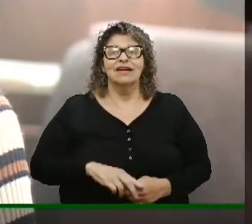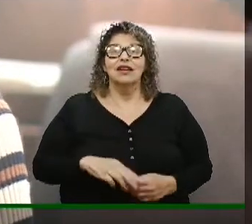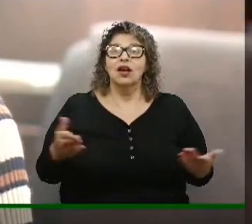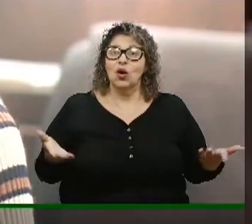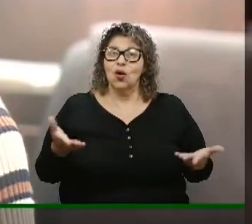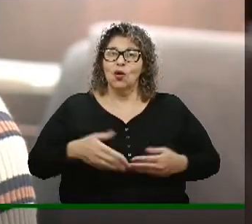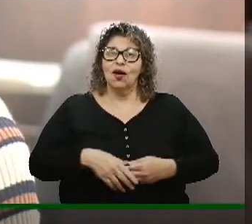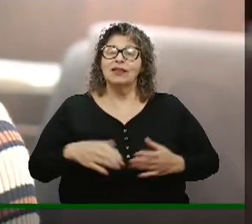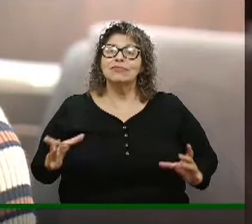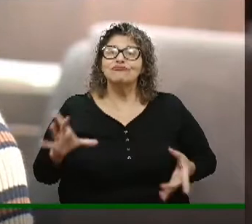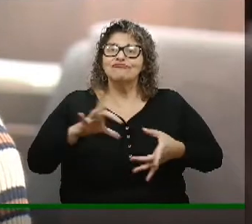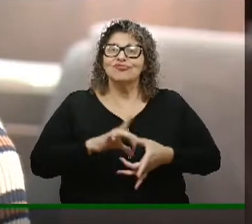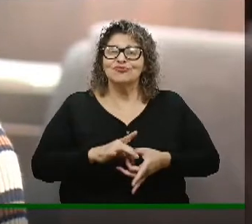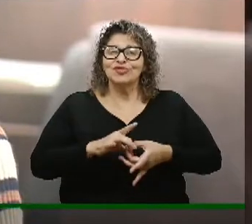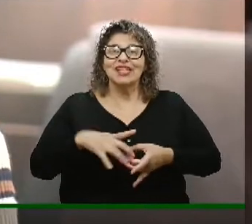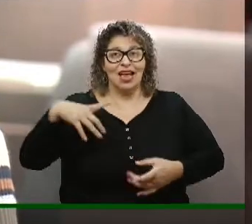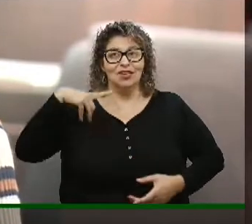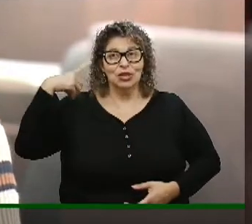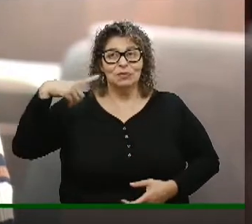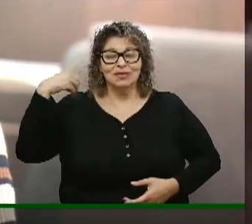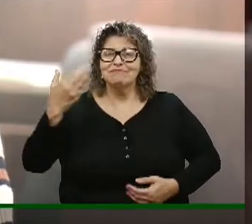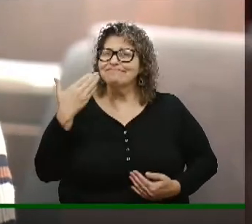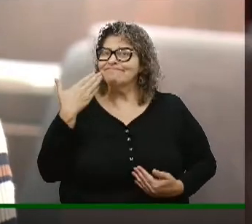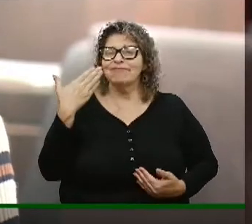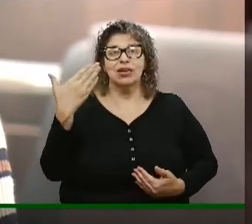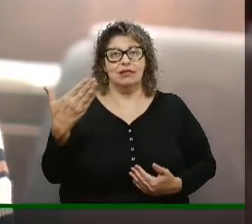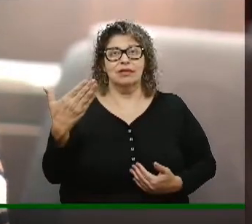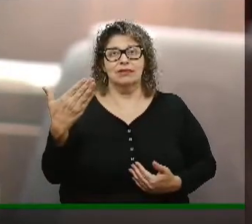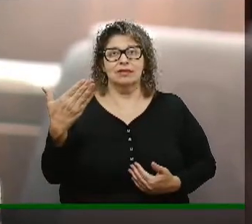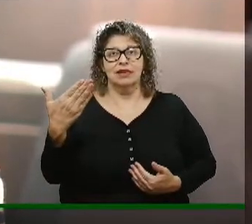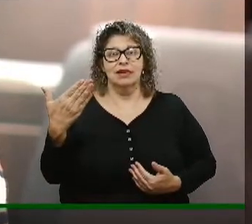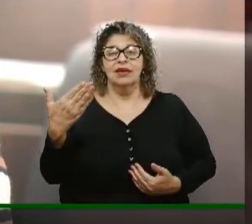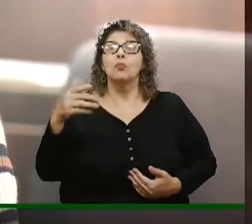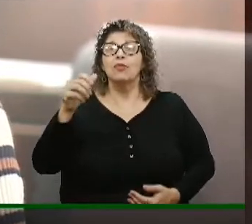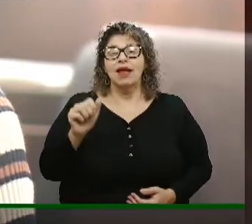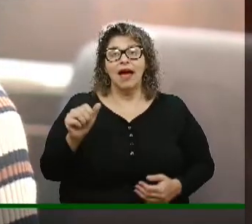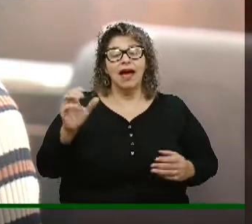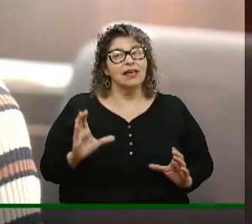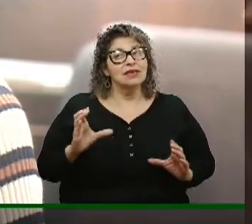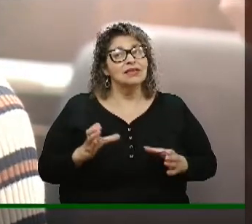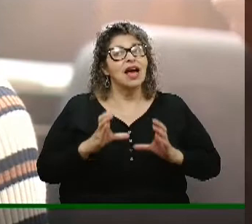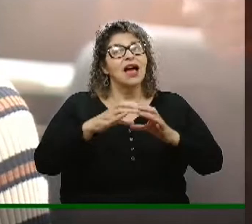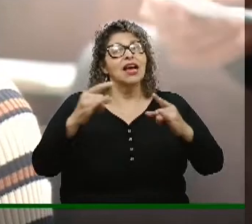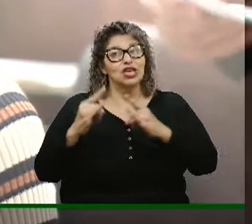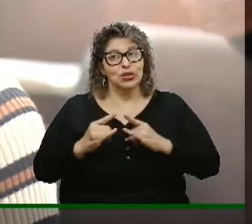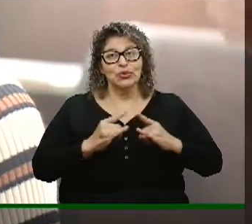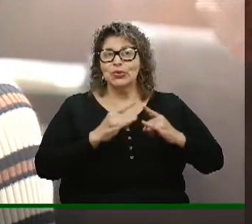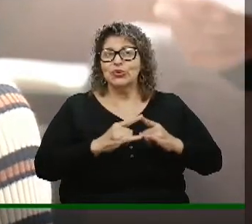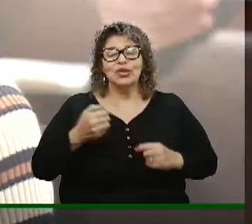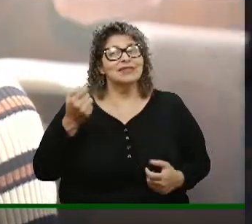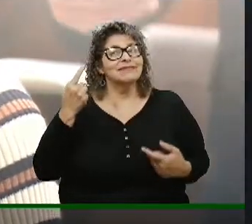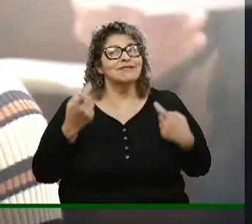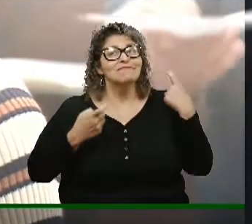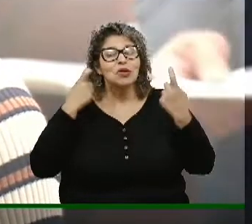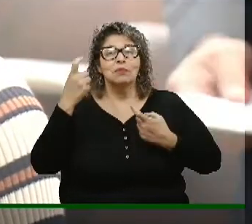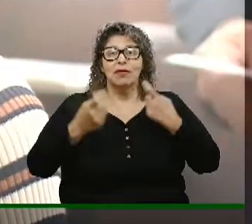aqui me ajuntar aos parlamentares para agradecer a essa instituição que tem se preocupado com uma educação que